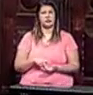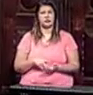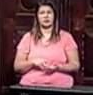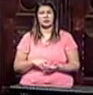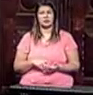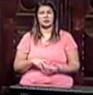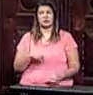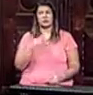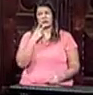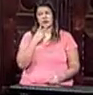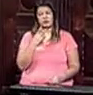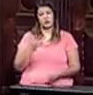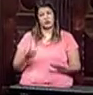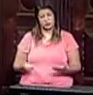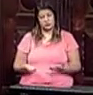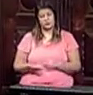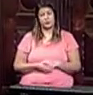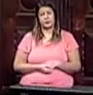eu digo: olha só,